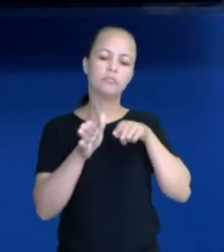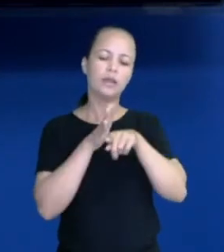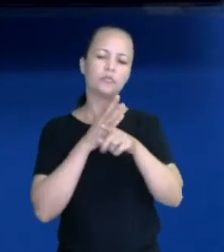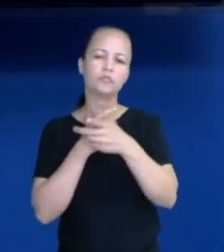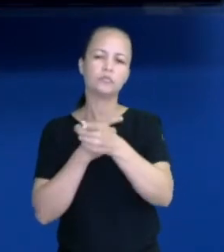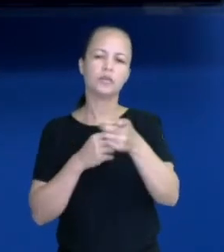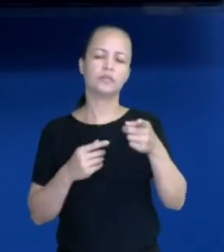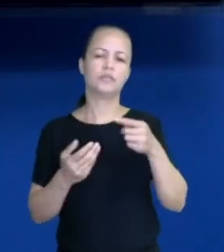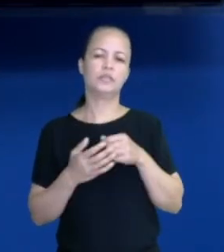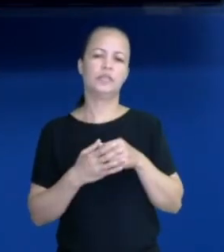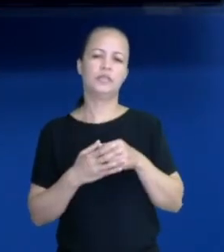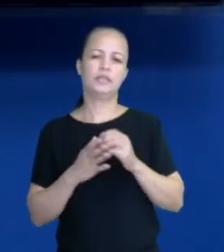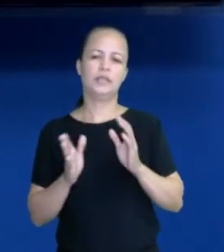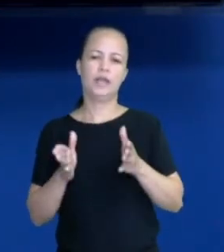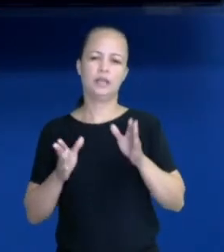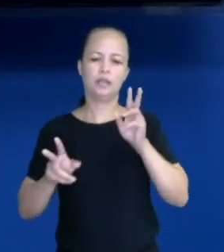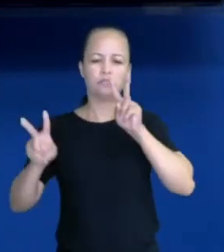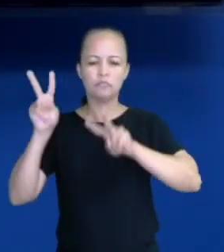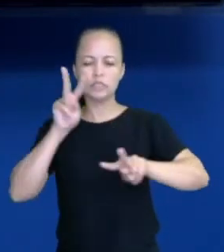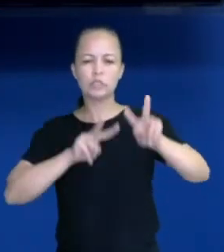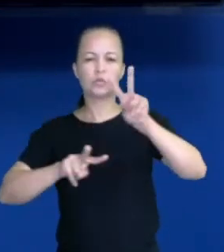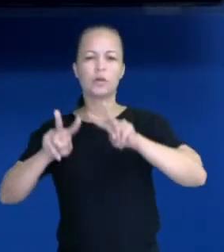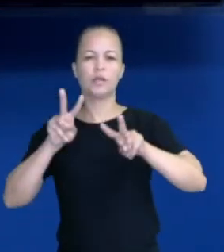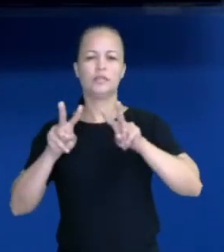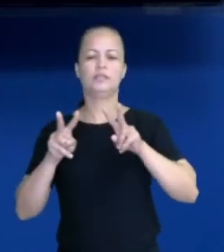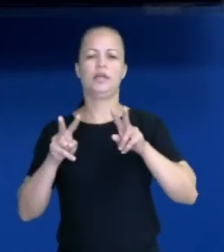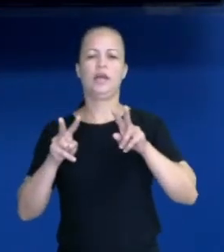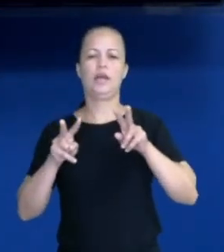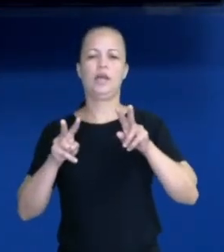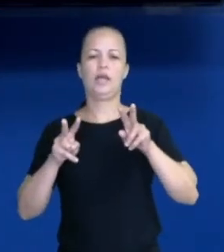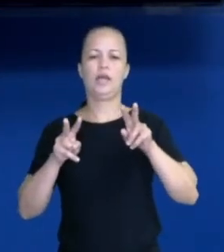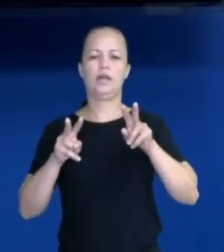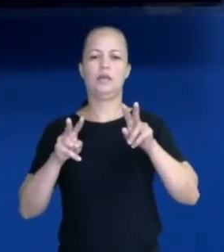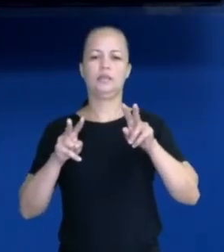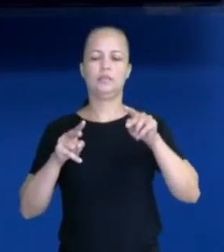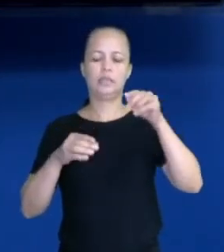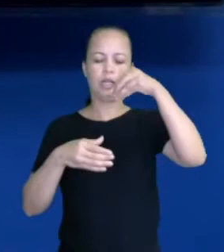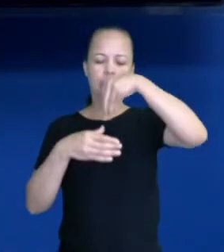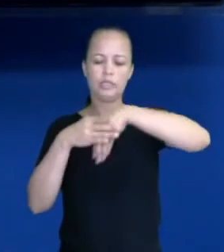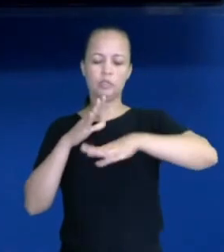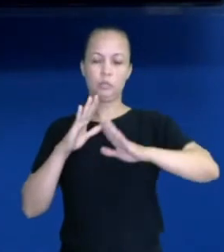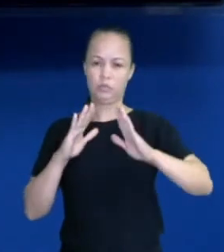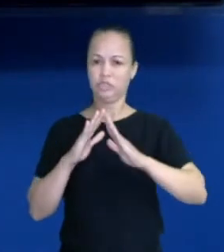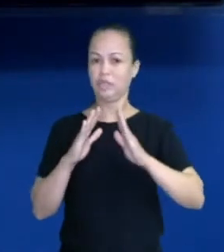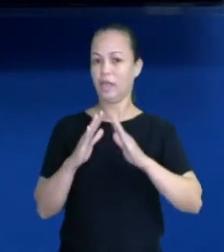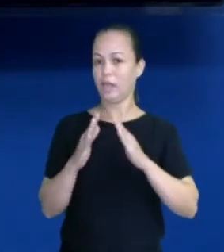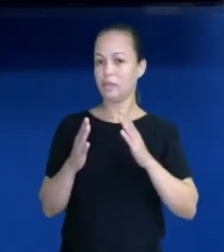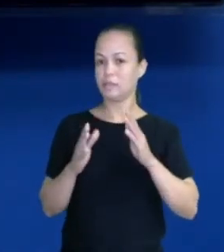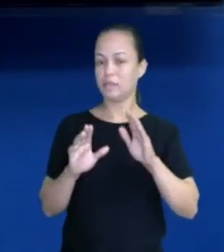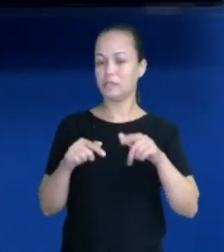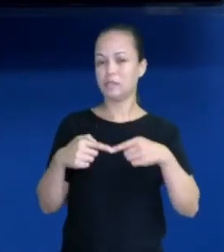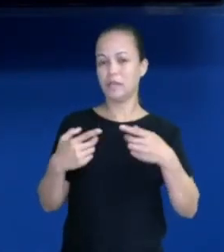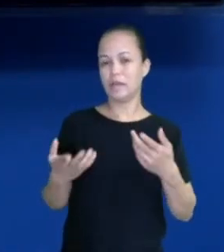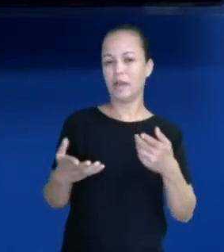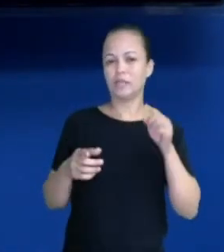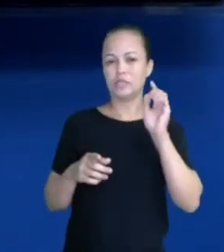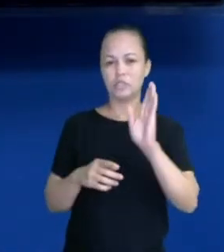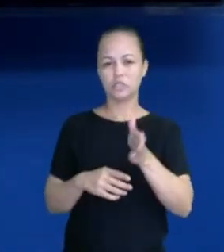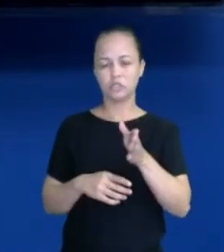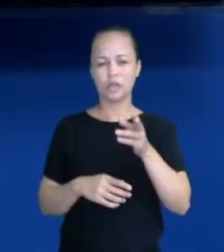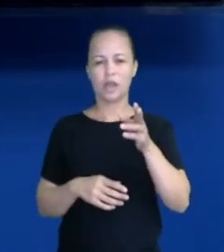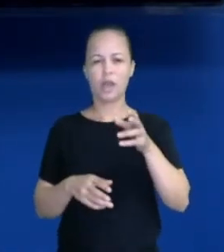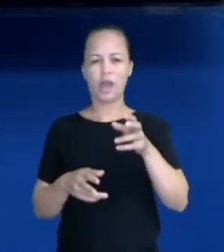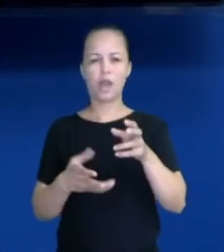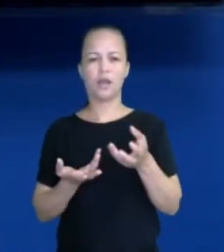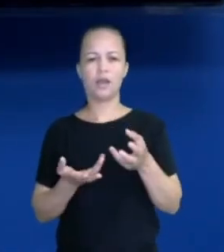Será que a gente consegue visualizar isso aí em nossa casa? Será que já aconteceu com alguém próximo a